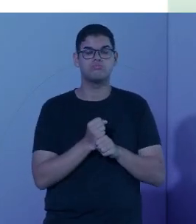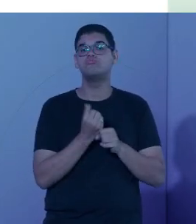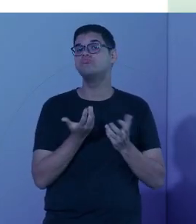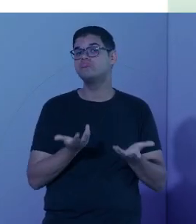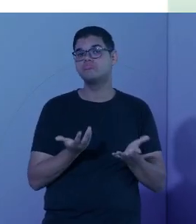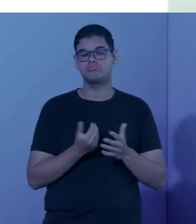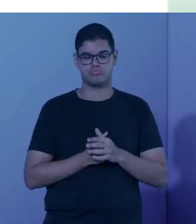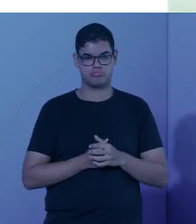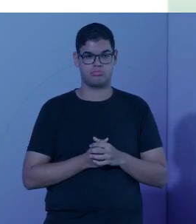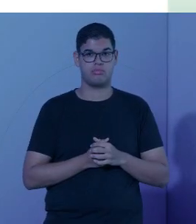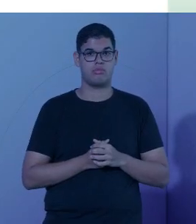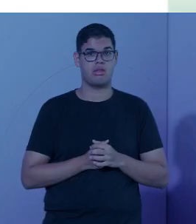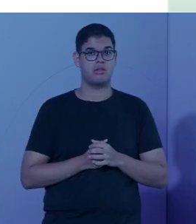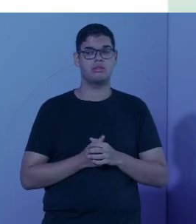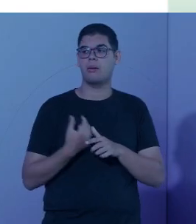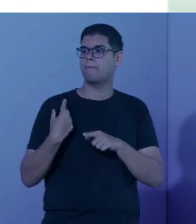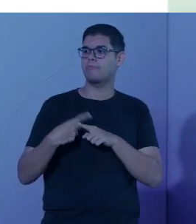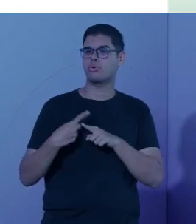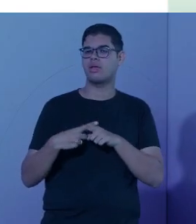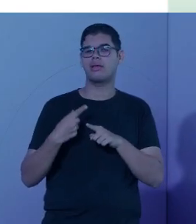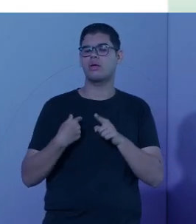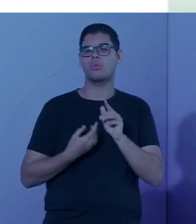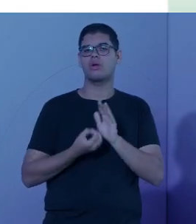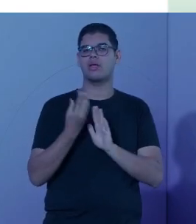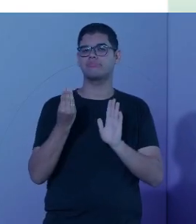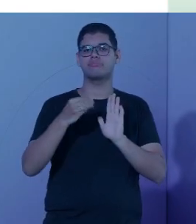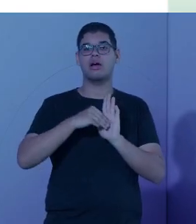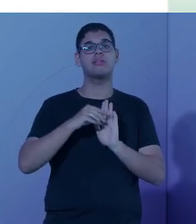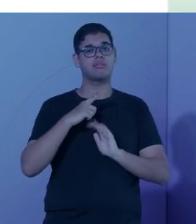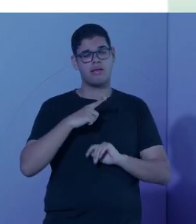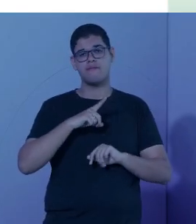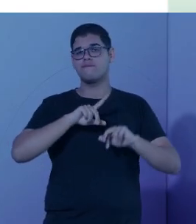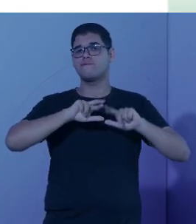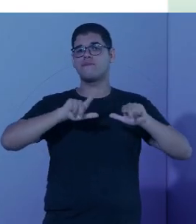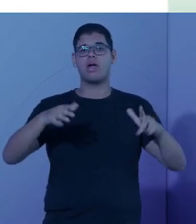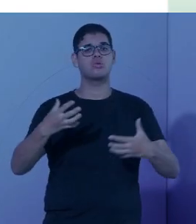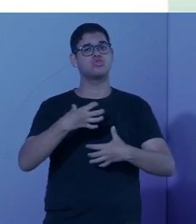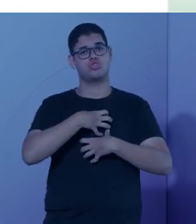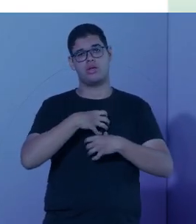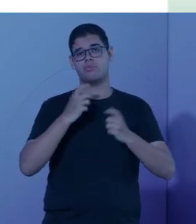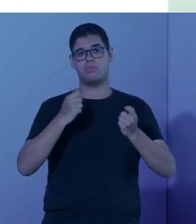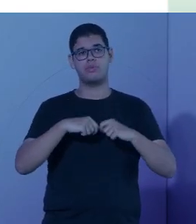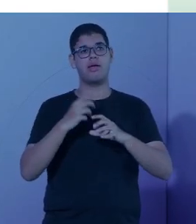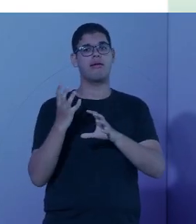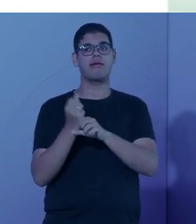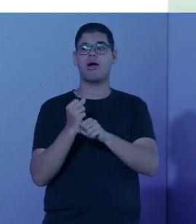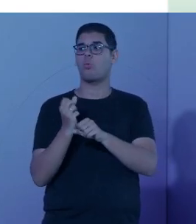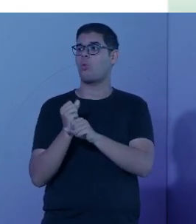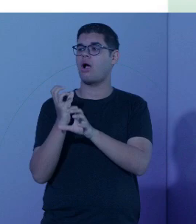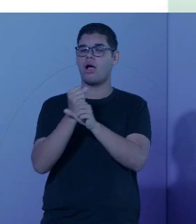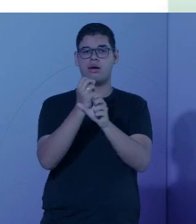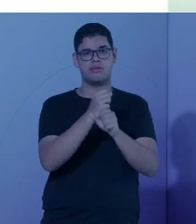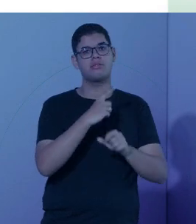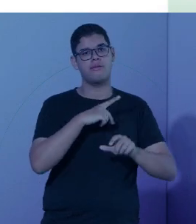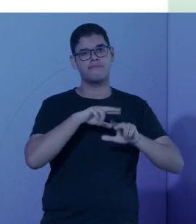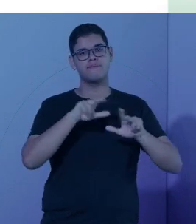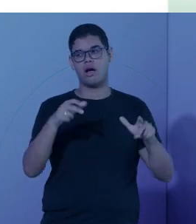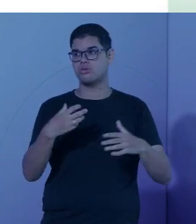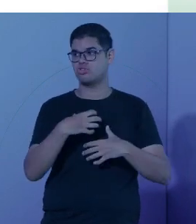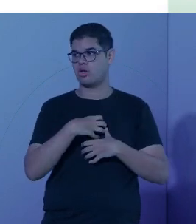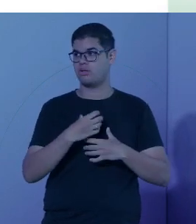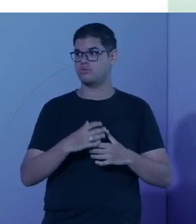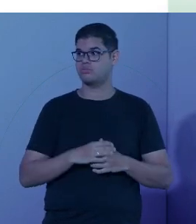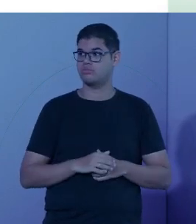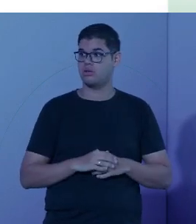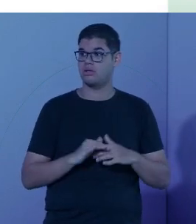tá? Tem outras formas de calcular e outros pesquisadores já trouxeram de formas diferentes